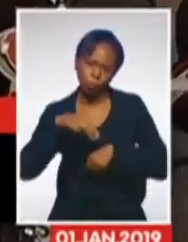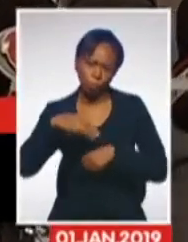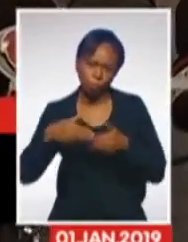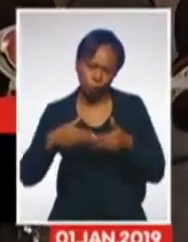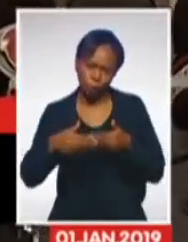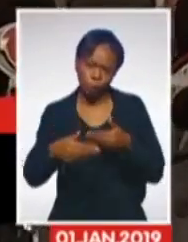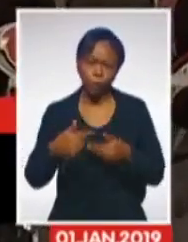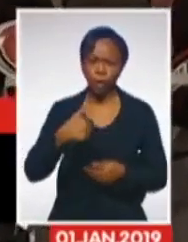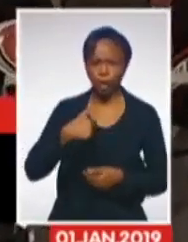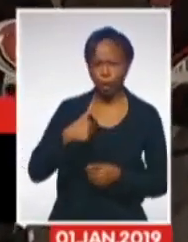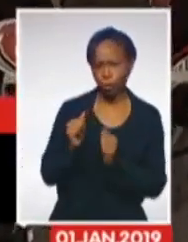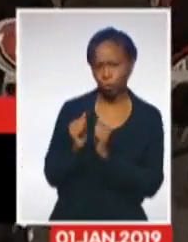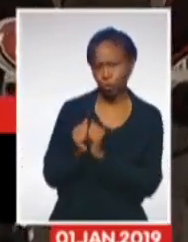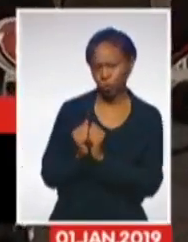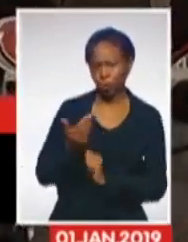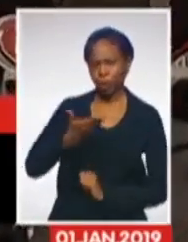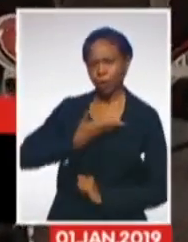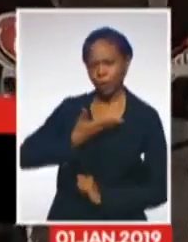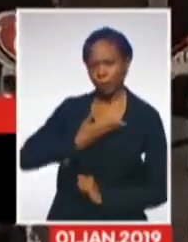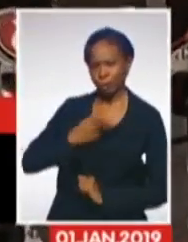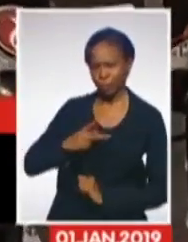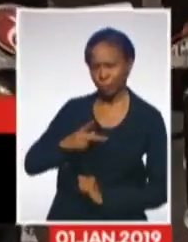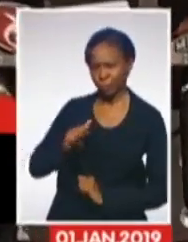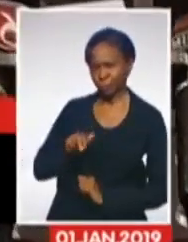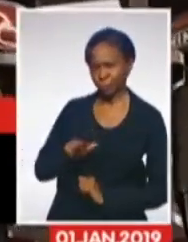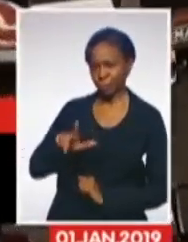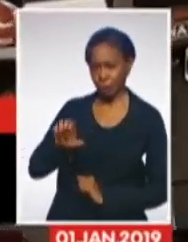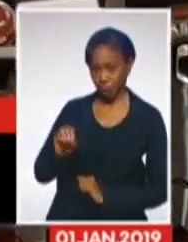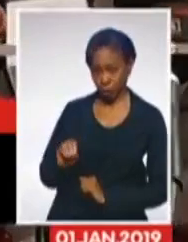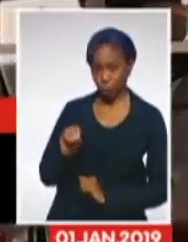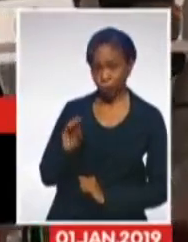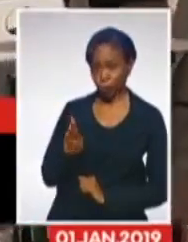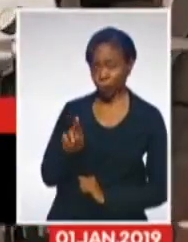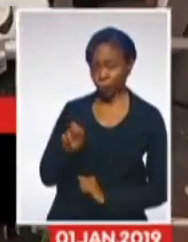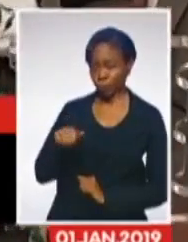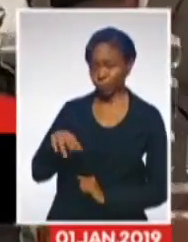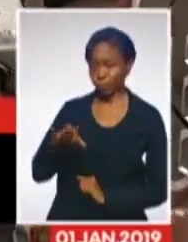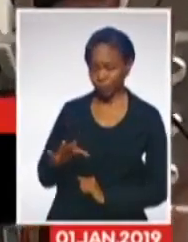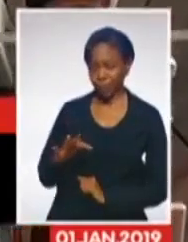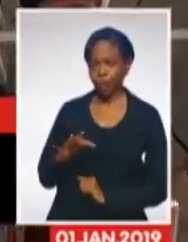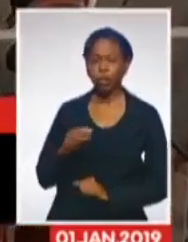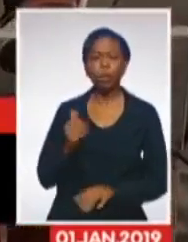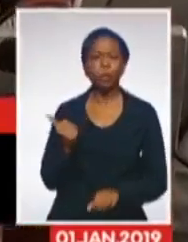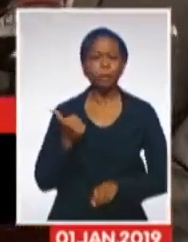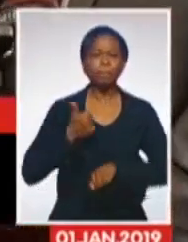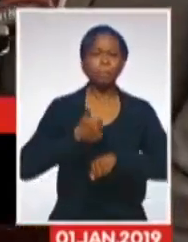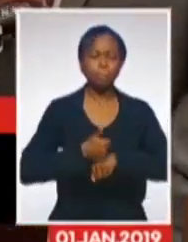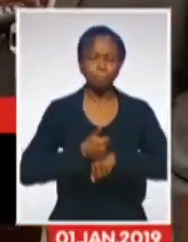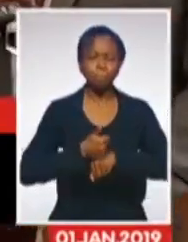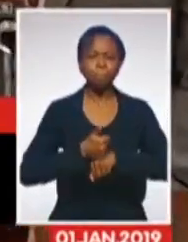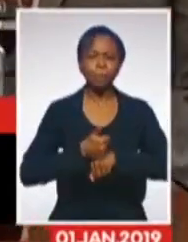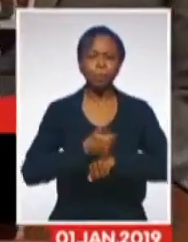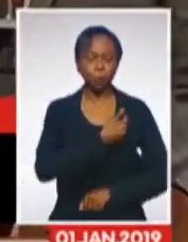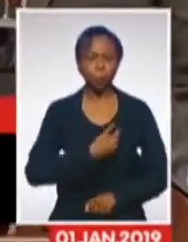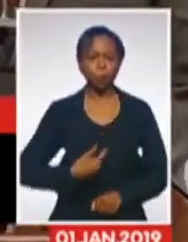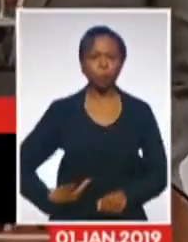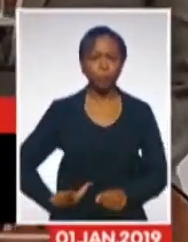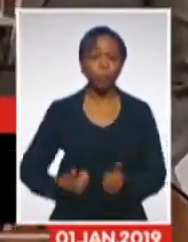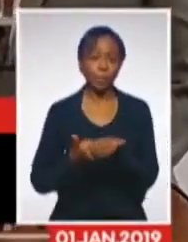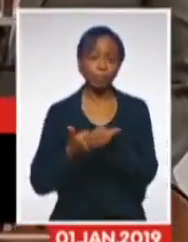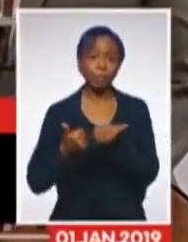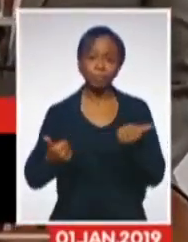grande amigo aqui, Paulo Brandt, seremos empossados como governador e vice de Minas